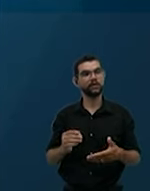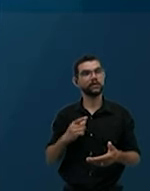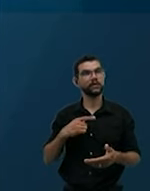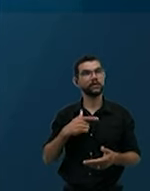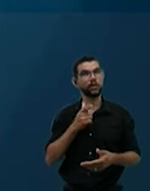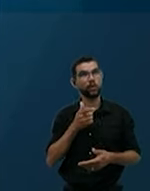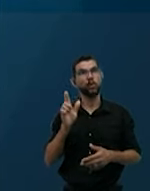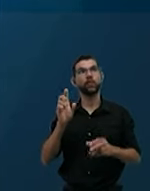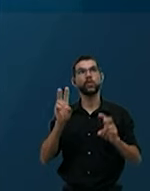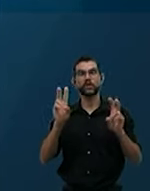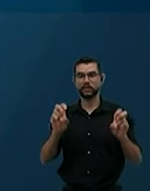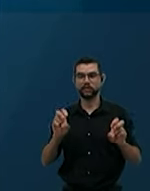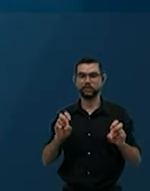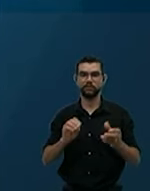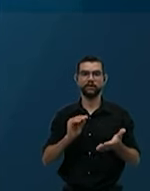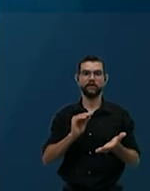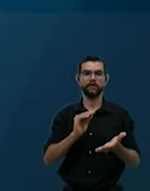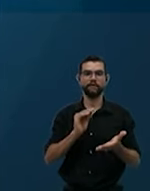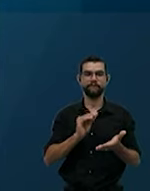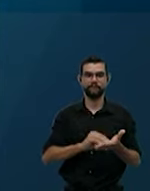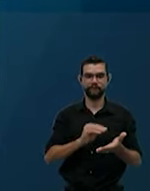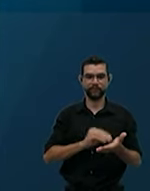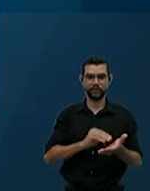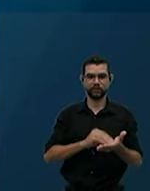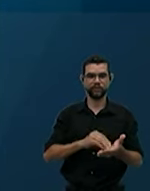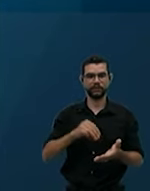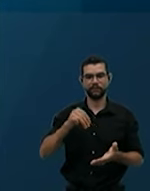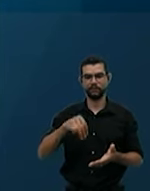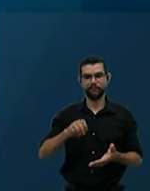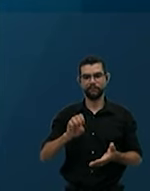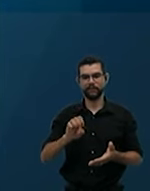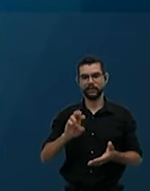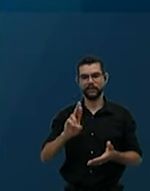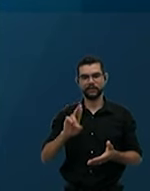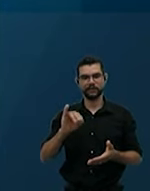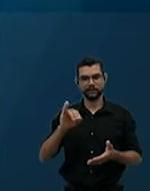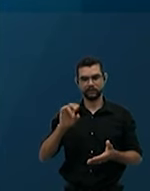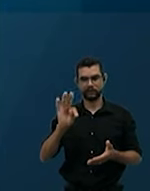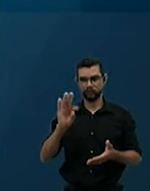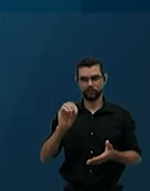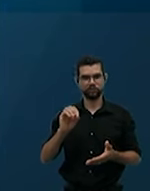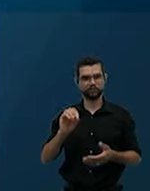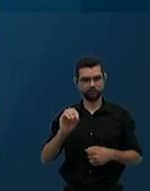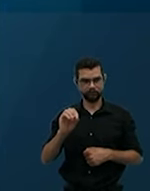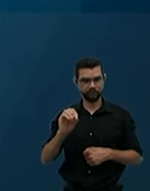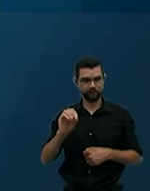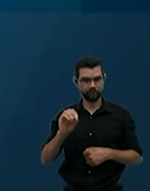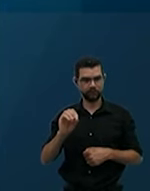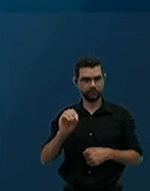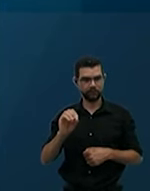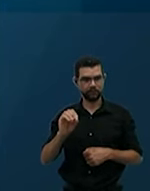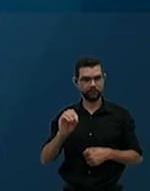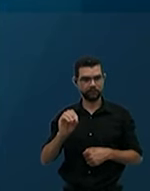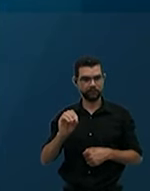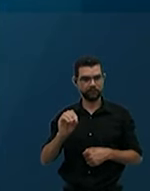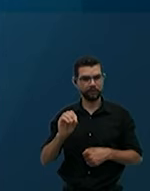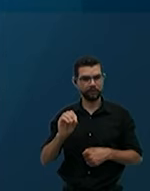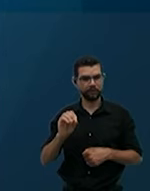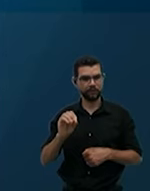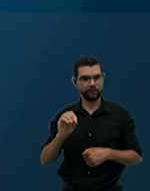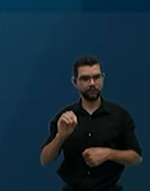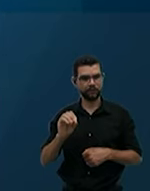presidente, existe um tratamento diferenciado, vamos dizer assim, vamos usar a palavra,